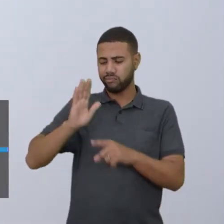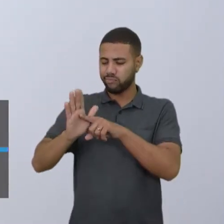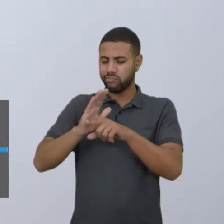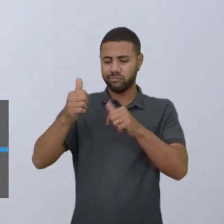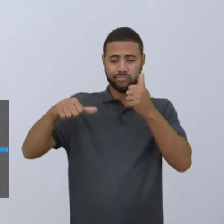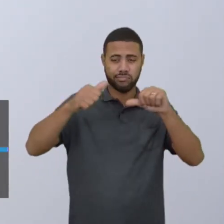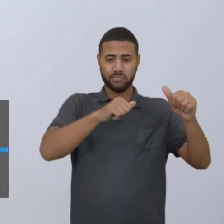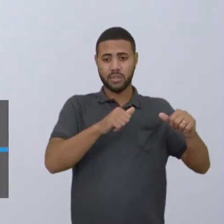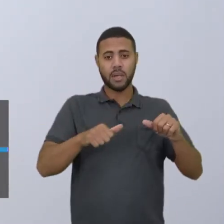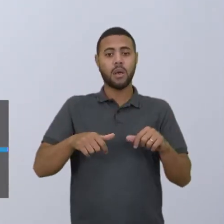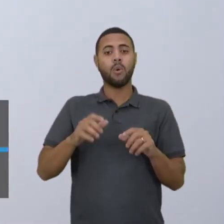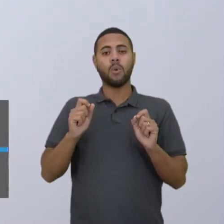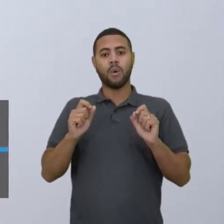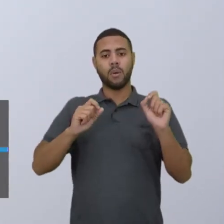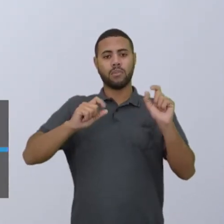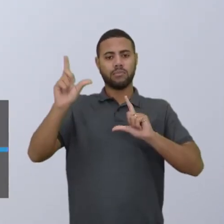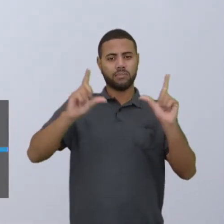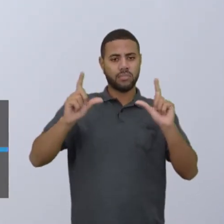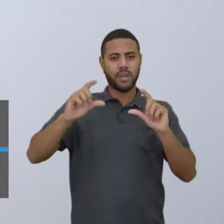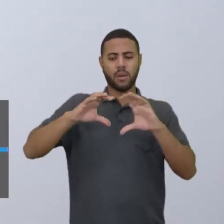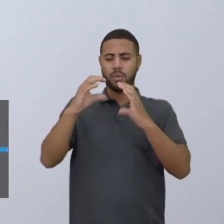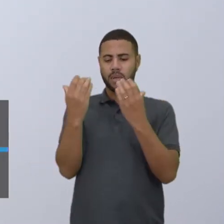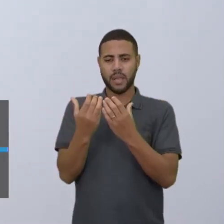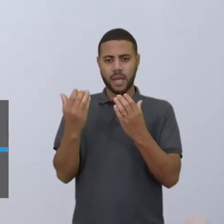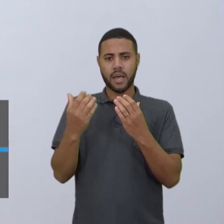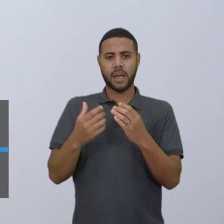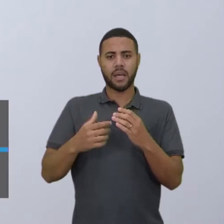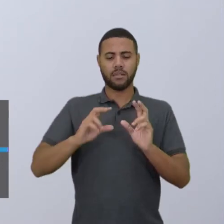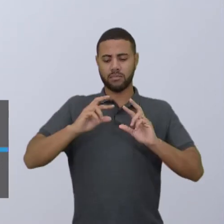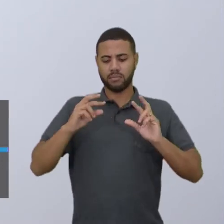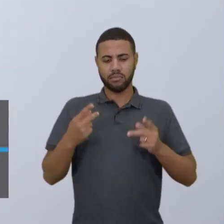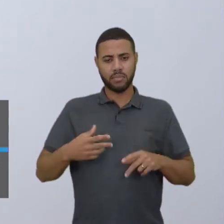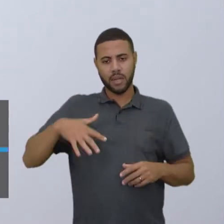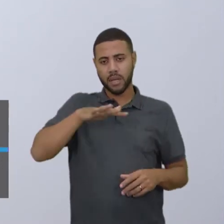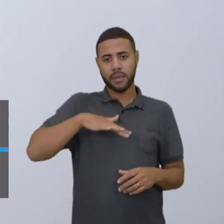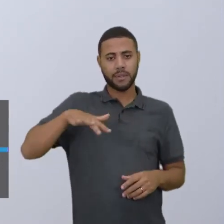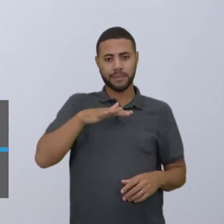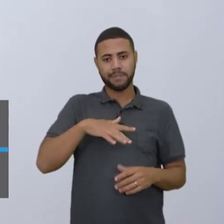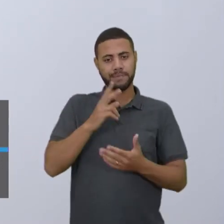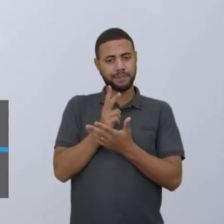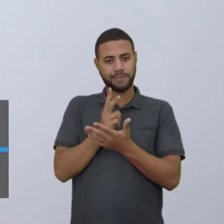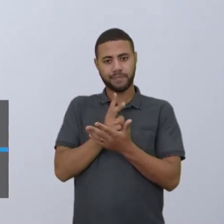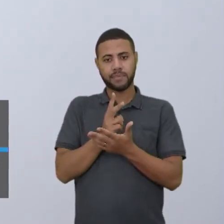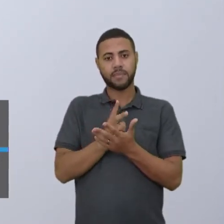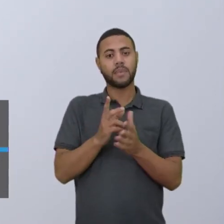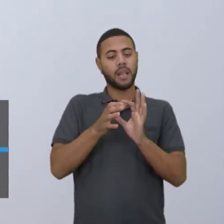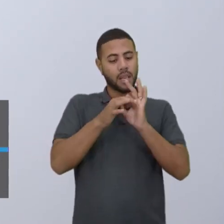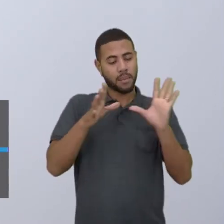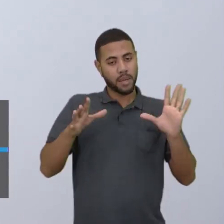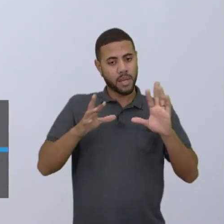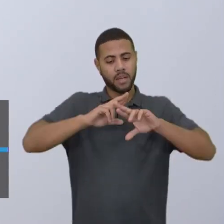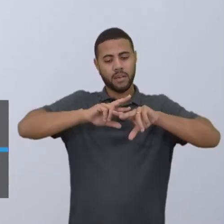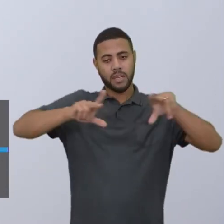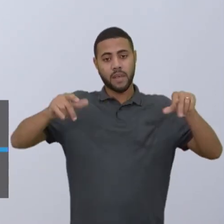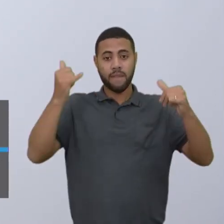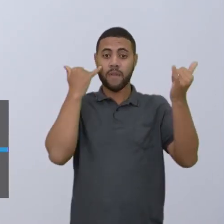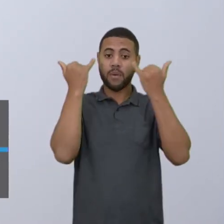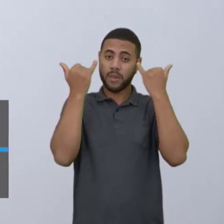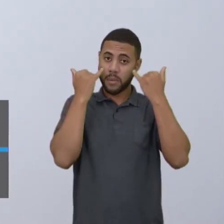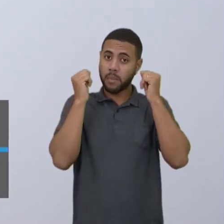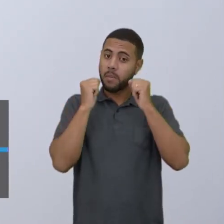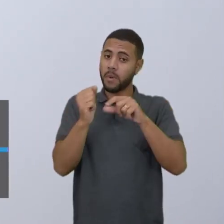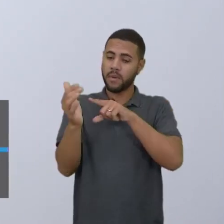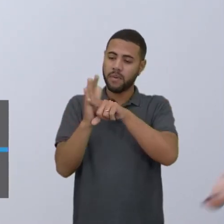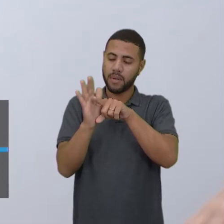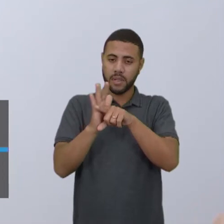mídia comunitária, e além dos canais hegemônicos, lembra que eu falei? Eu sempre falo aqui, liberdade de imprensa também é diversidade de informação. Quando você busca mais